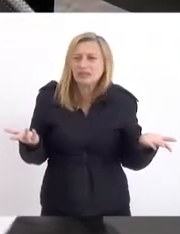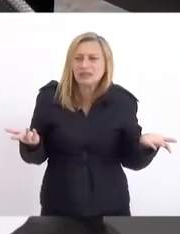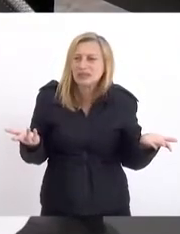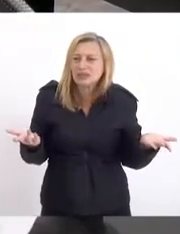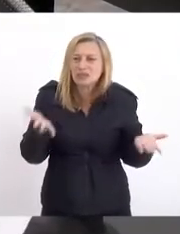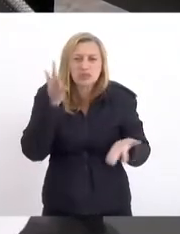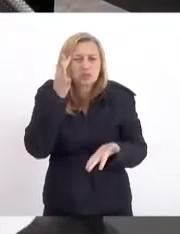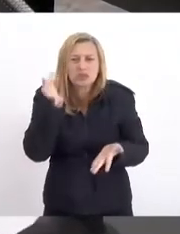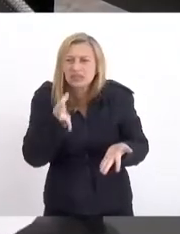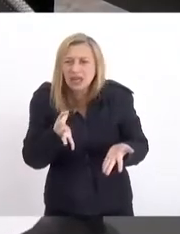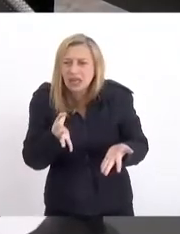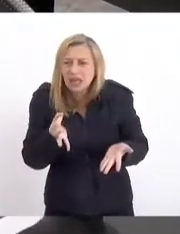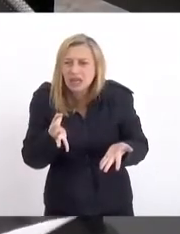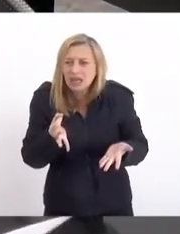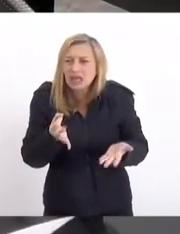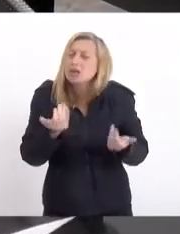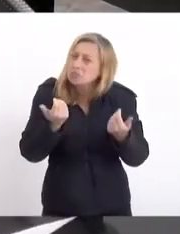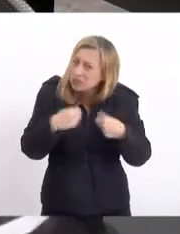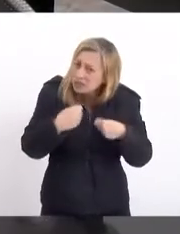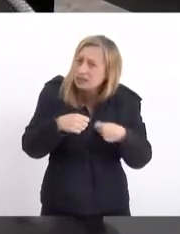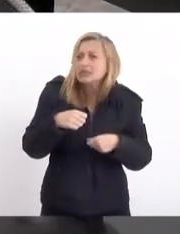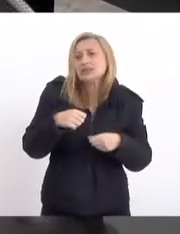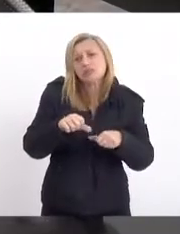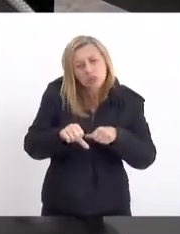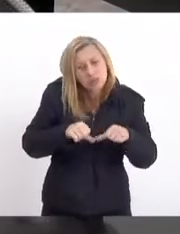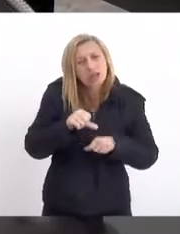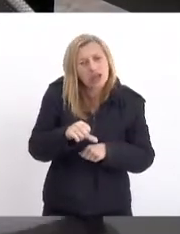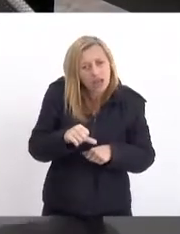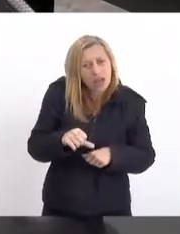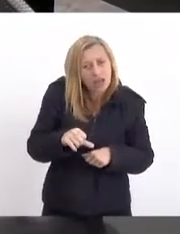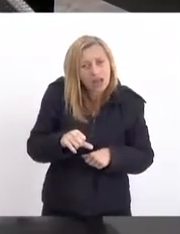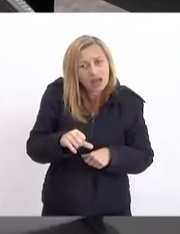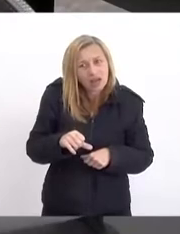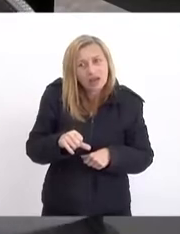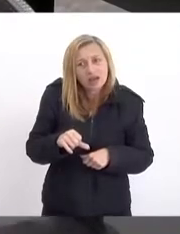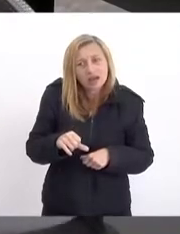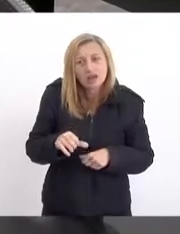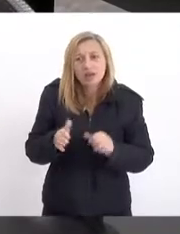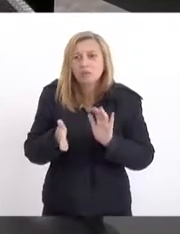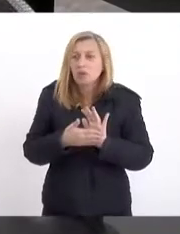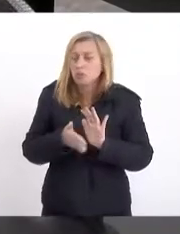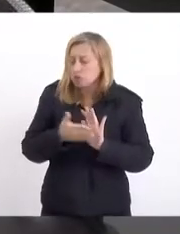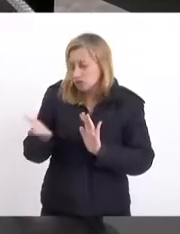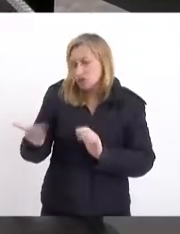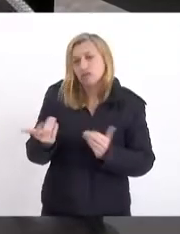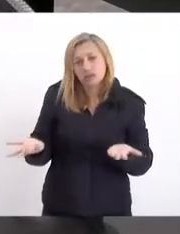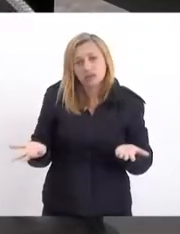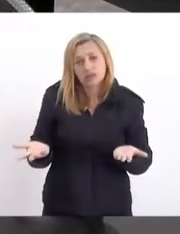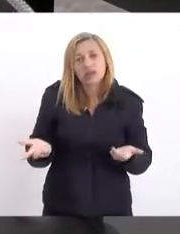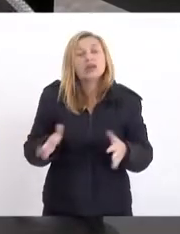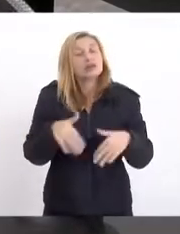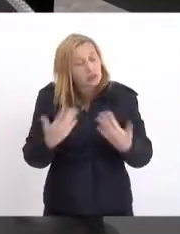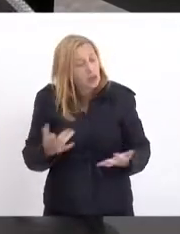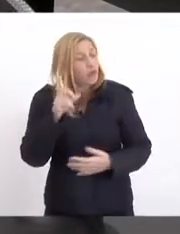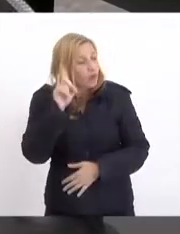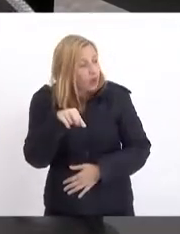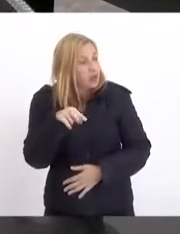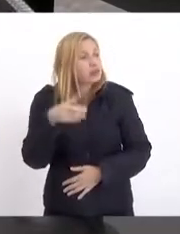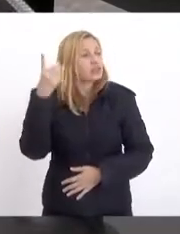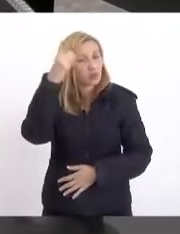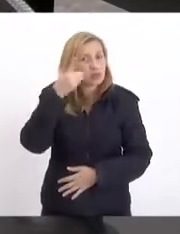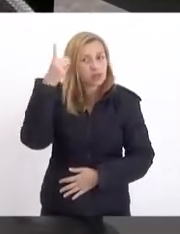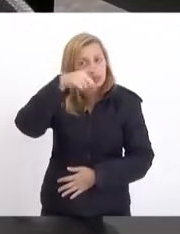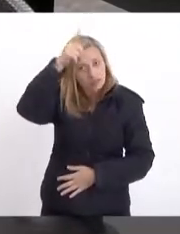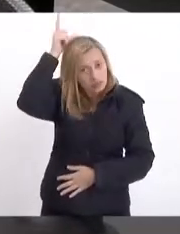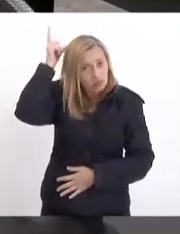não sei, precisa mudar muito para que isto que tens aqui proposto realmente. Então, é isso, nobre deputado.